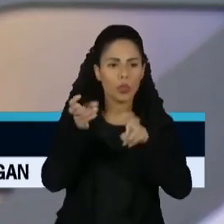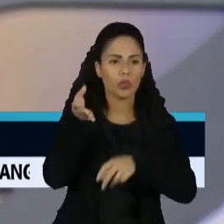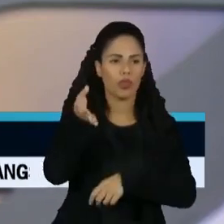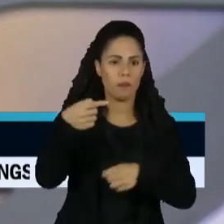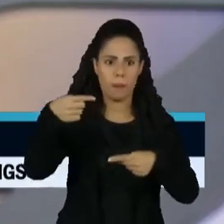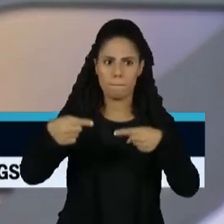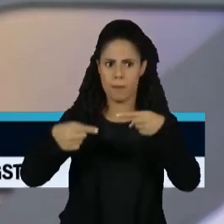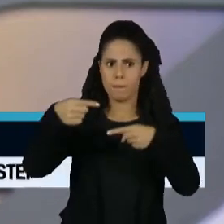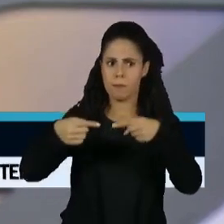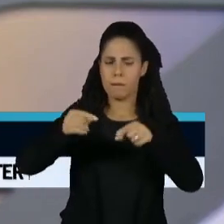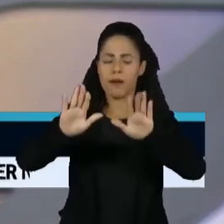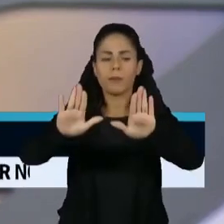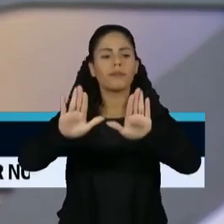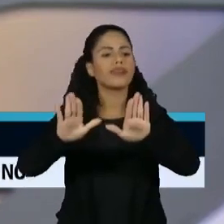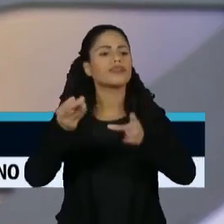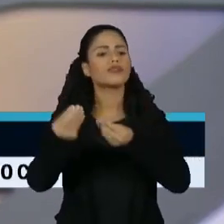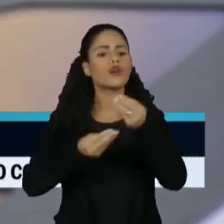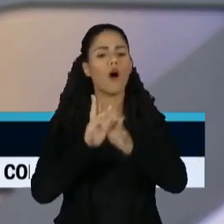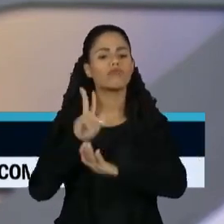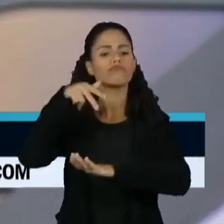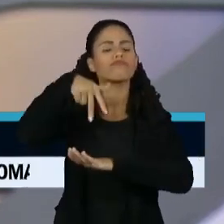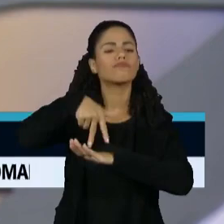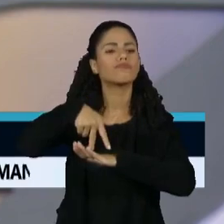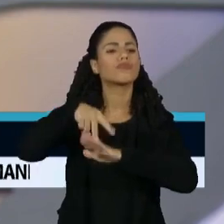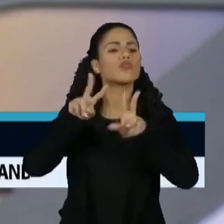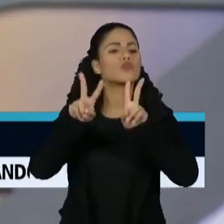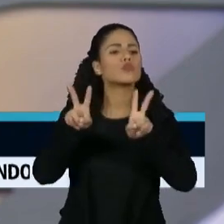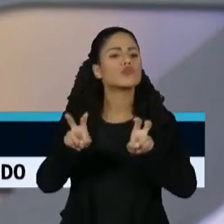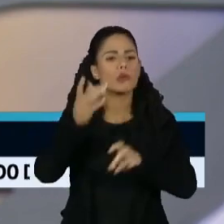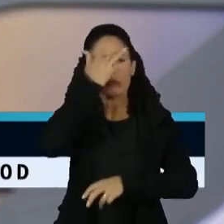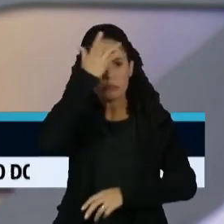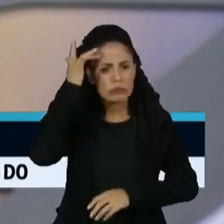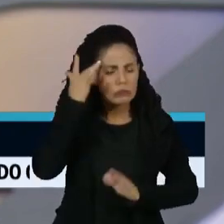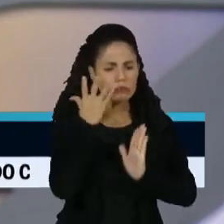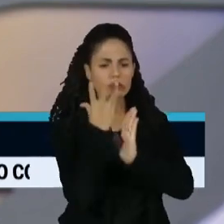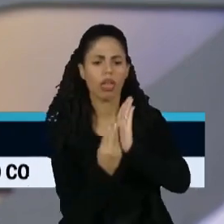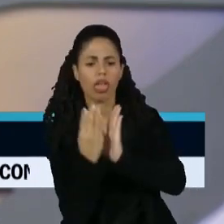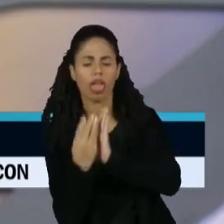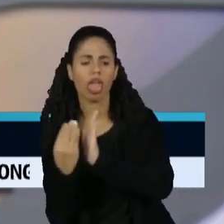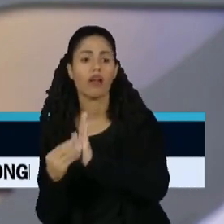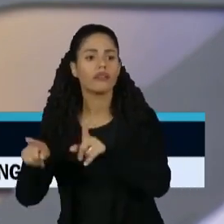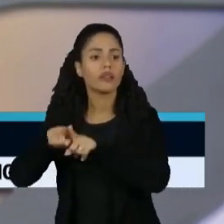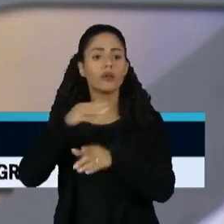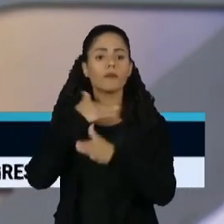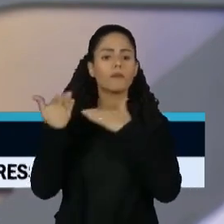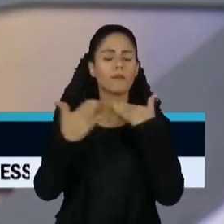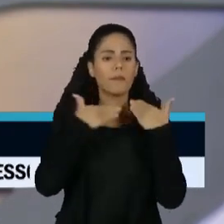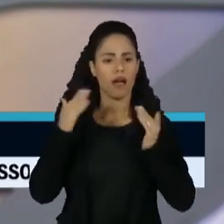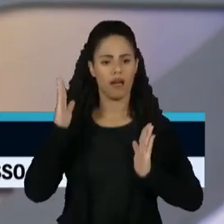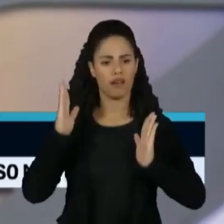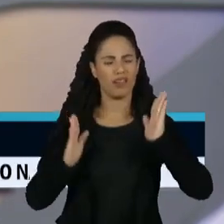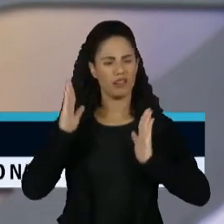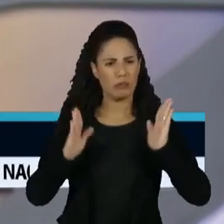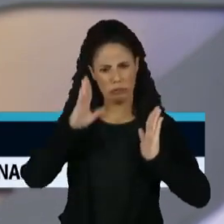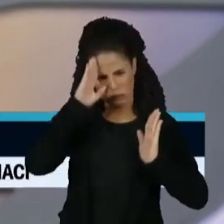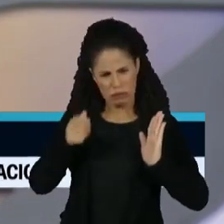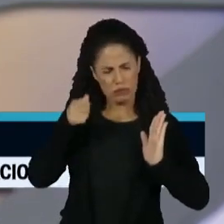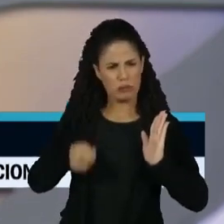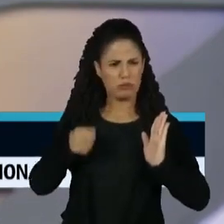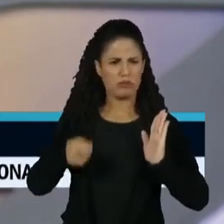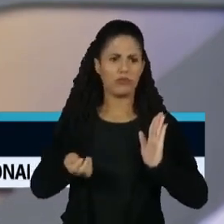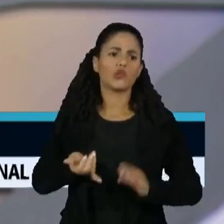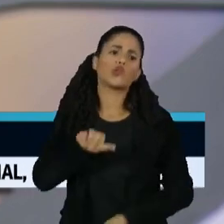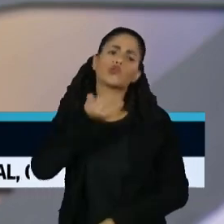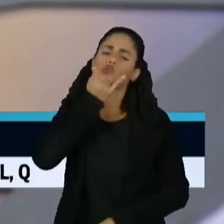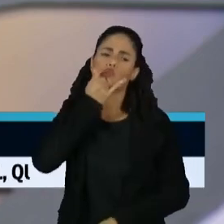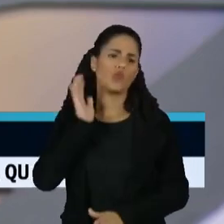em polêmicas, mas esse posicionamento em relação a mortos na ditadura militar argentina é absolutamente horroroso, assim,